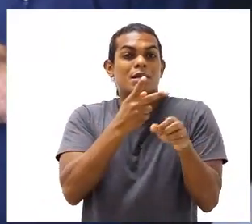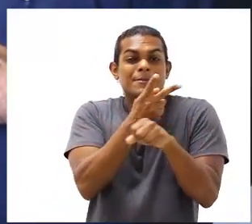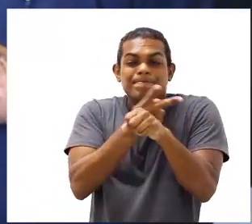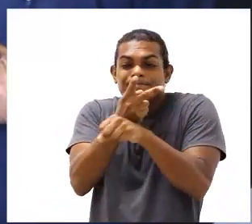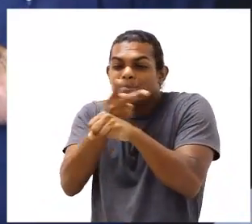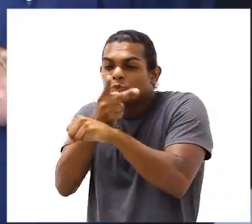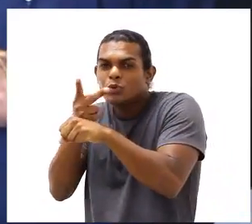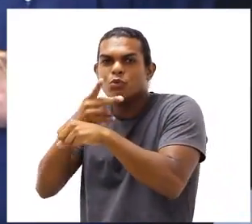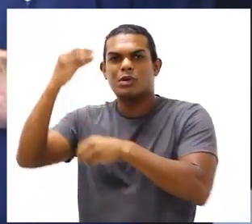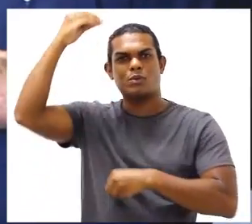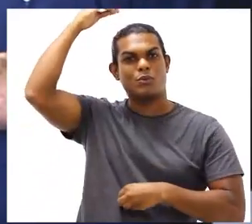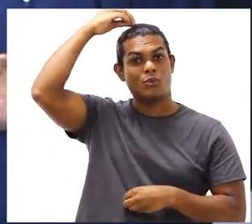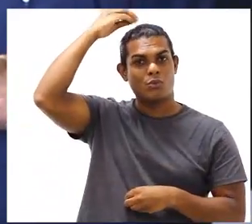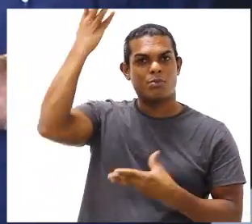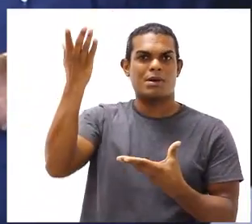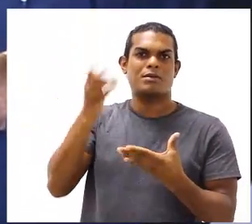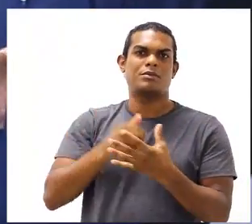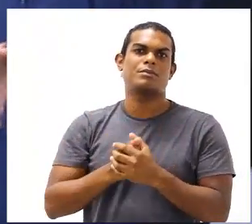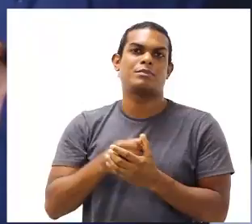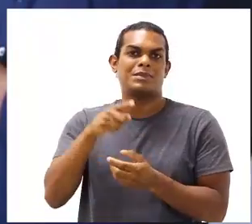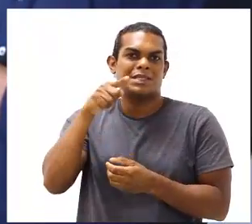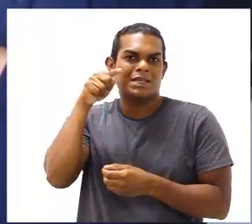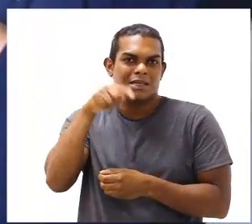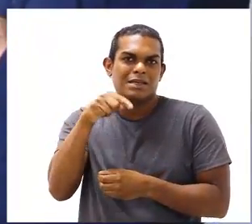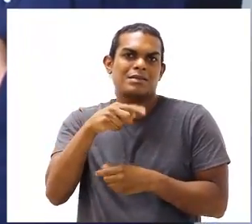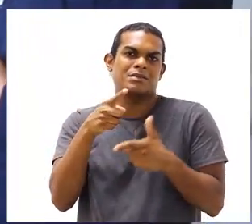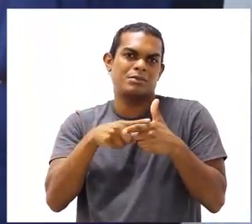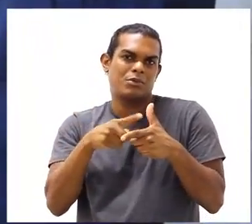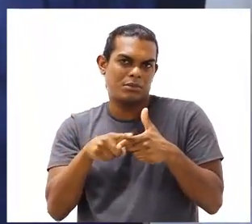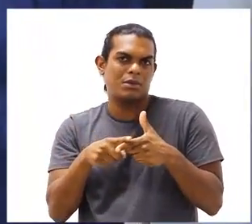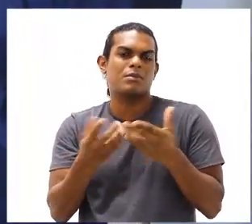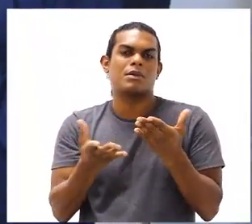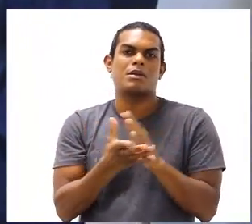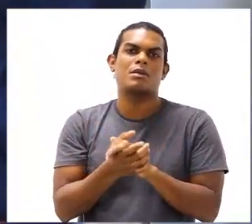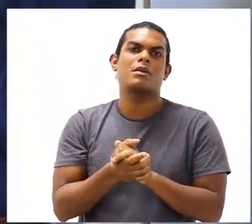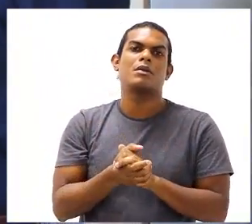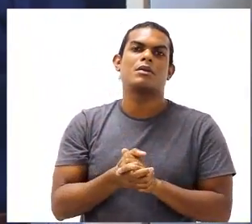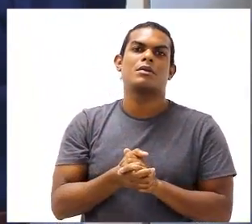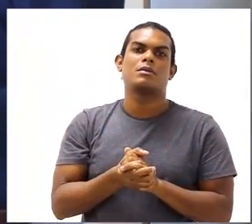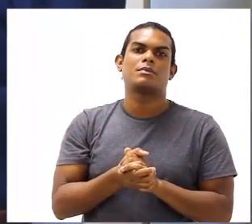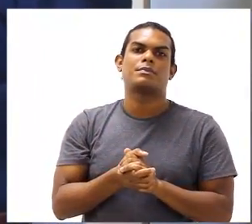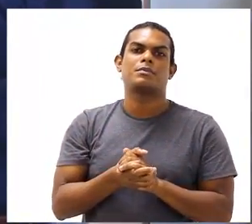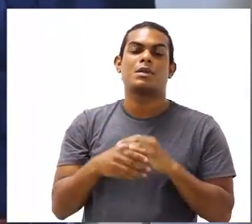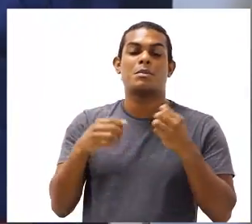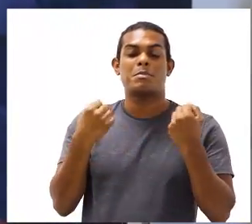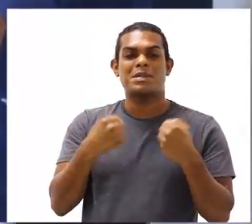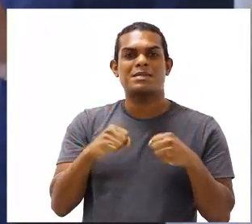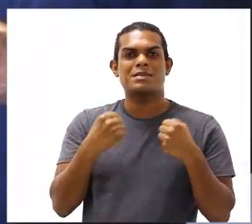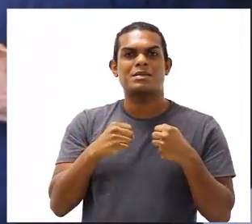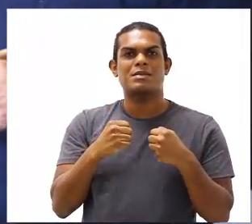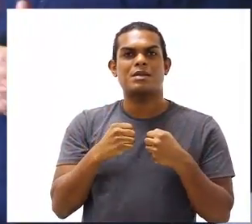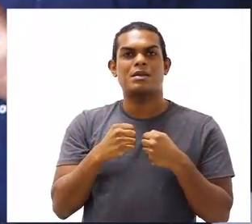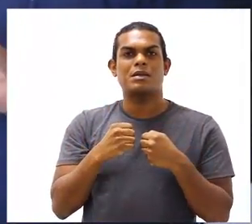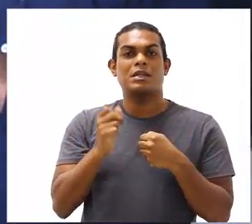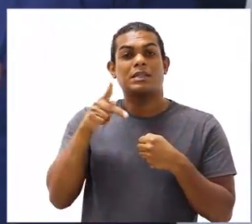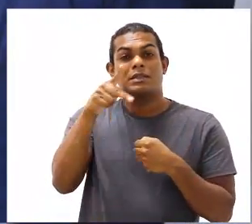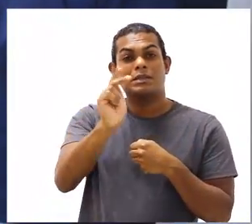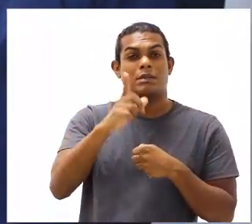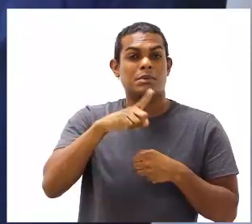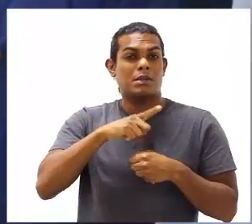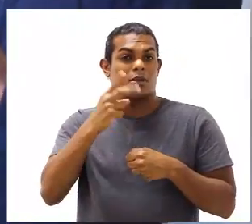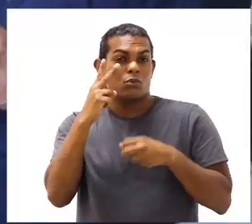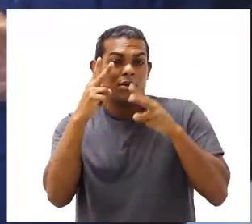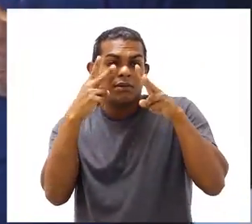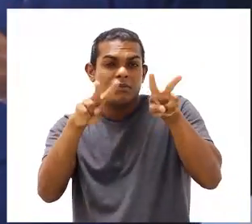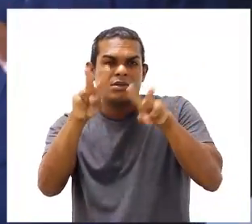essa questão de você manter, né, o sistema, aumentar ele, atualizar ele. Você tem que ter sempre a visão crítica, a ideia de inovação, eu